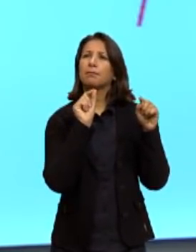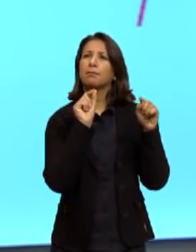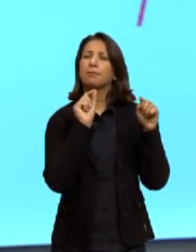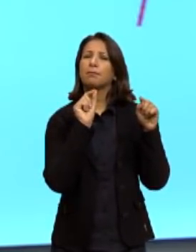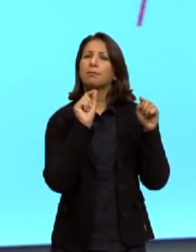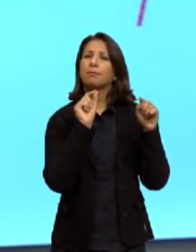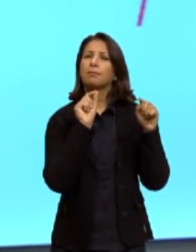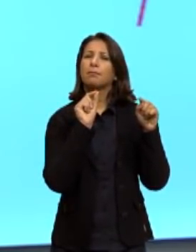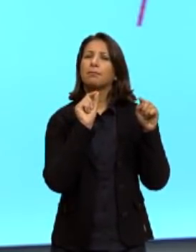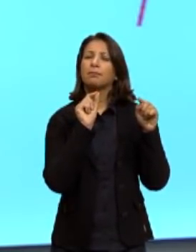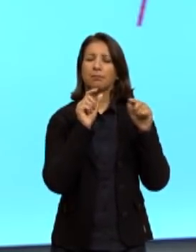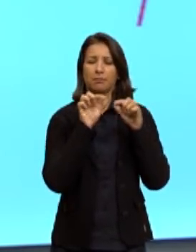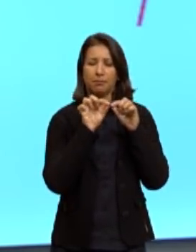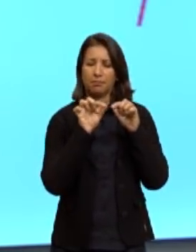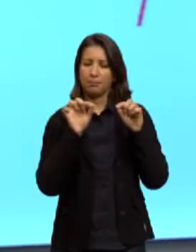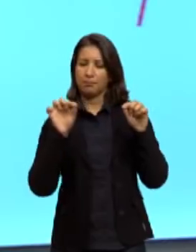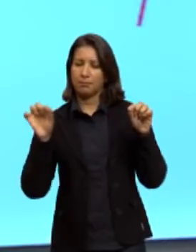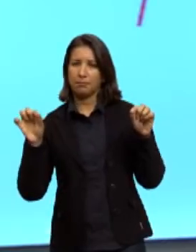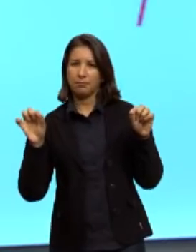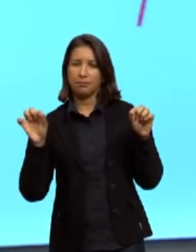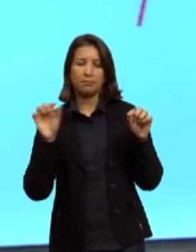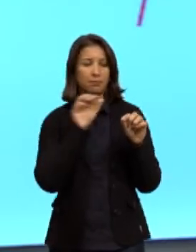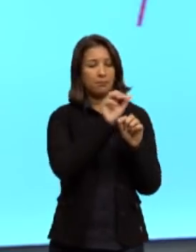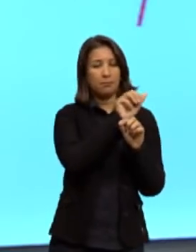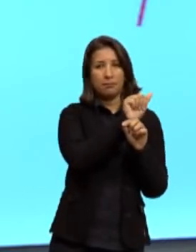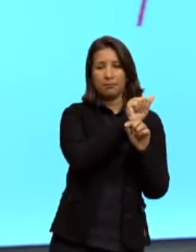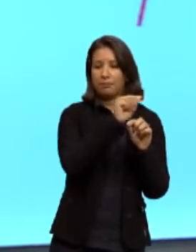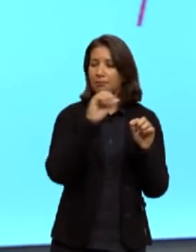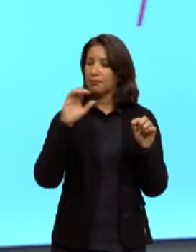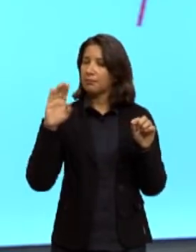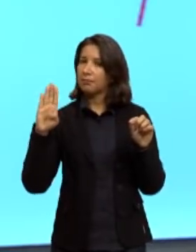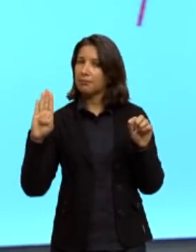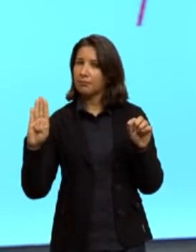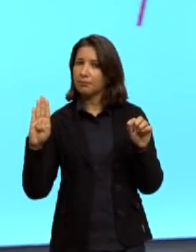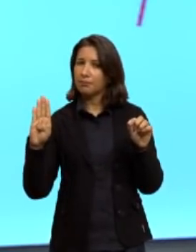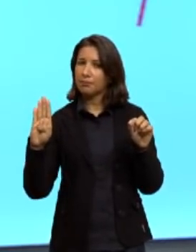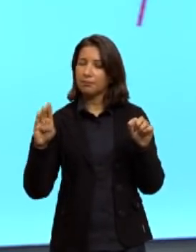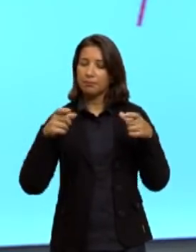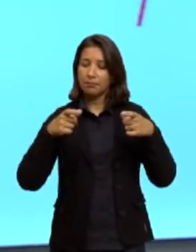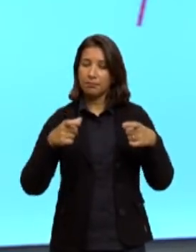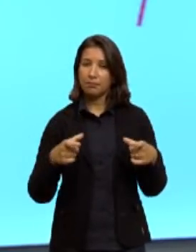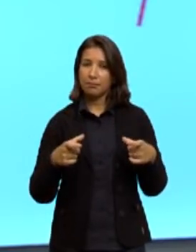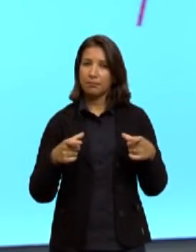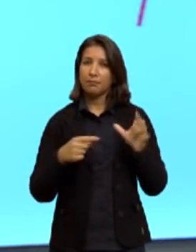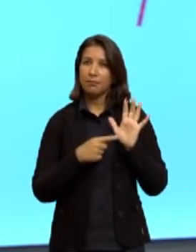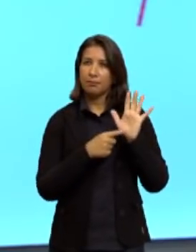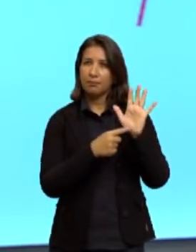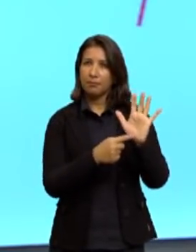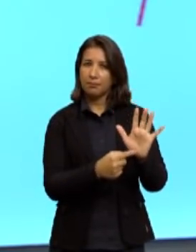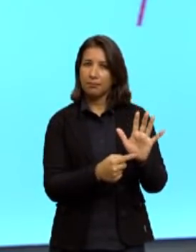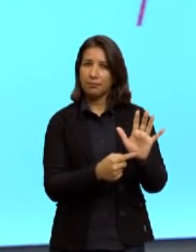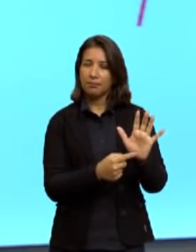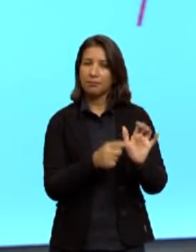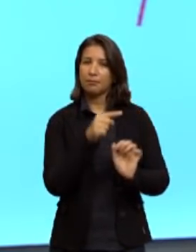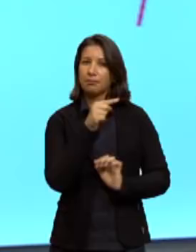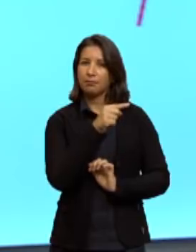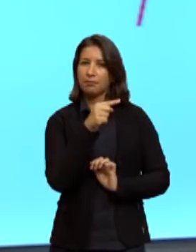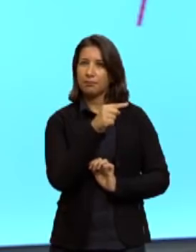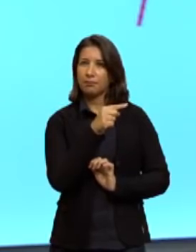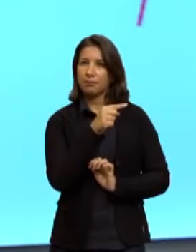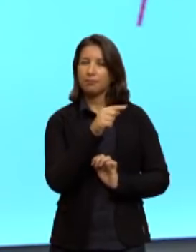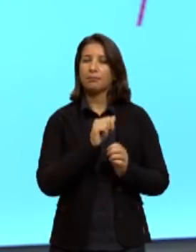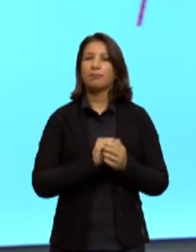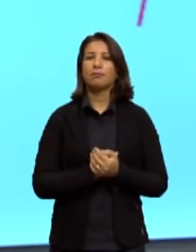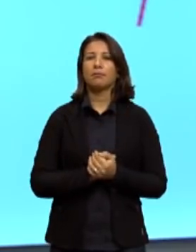segmento de reta ab então nós vamos ali no desenho vamos encontrar esse segmento de reta ab aqui ele do